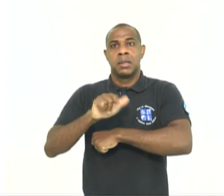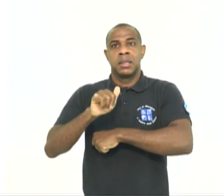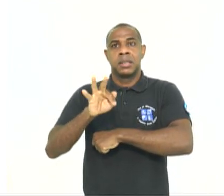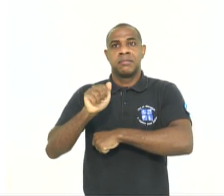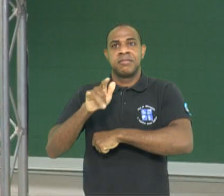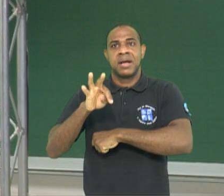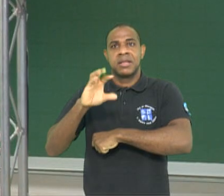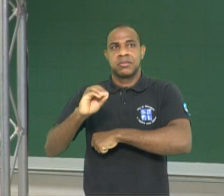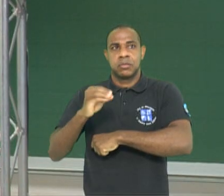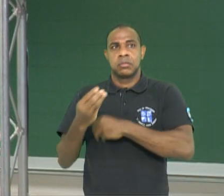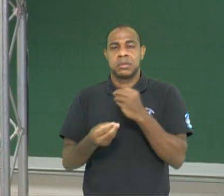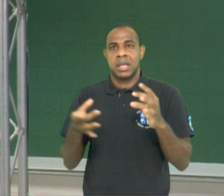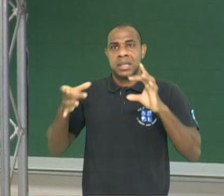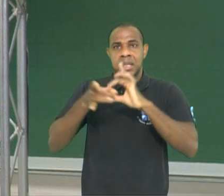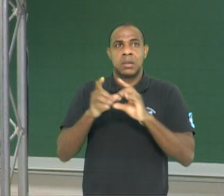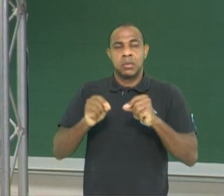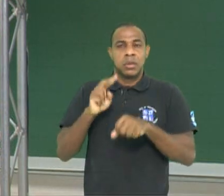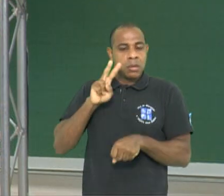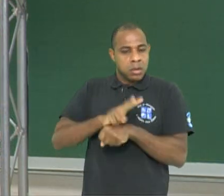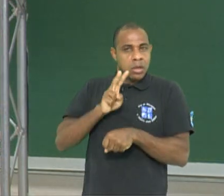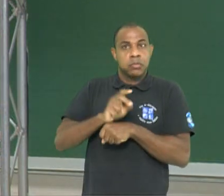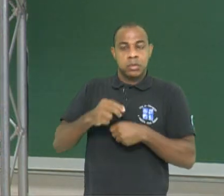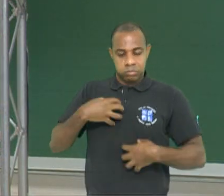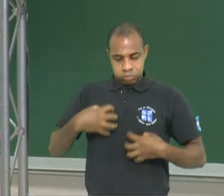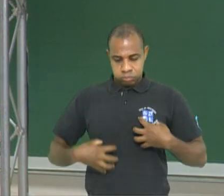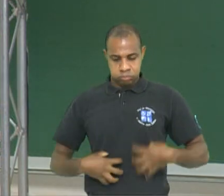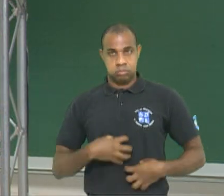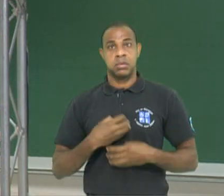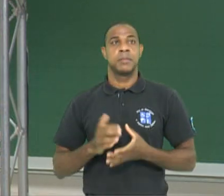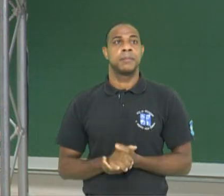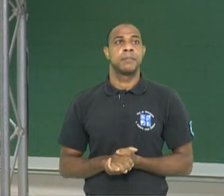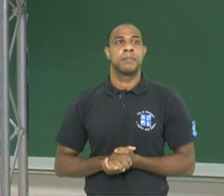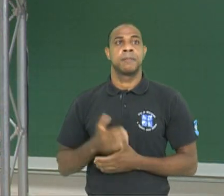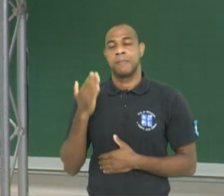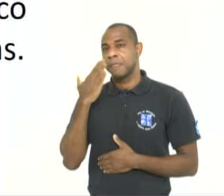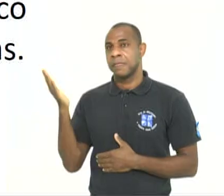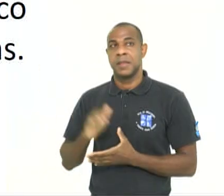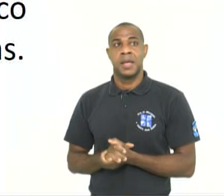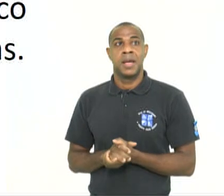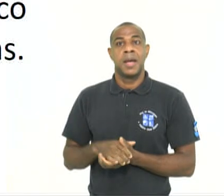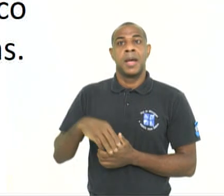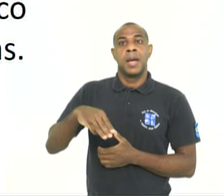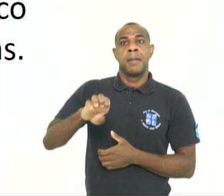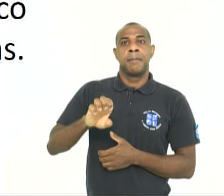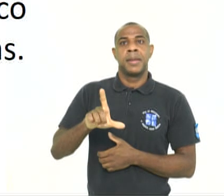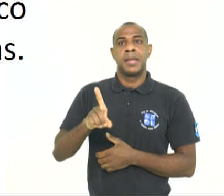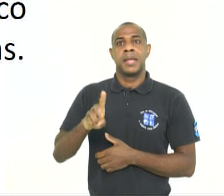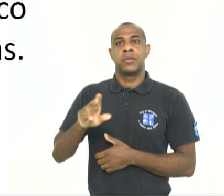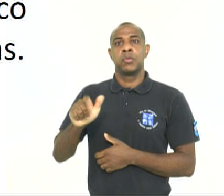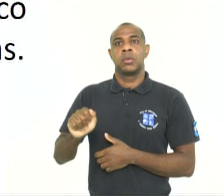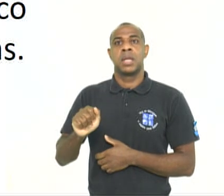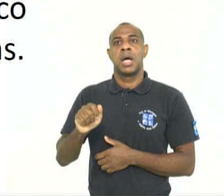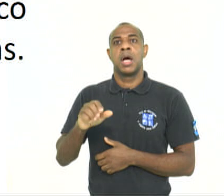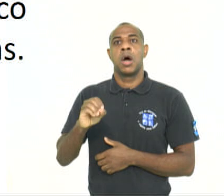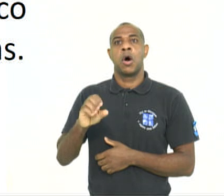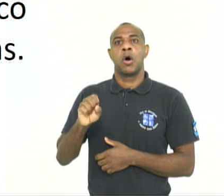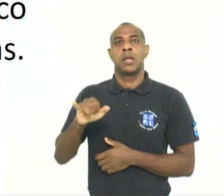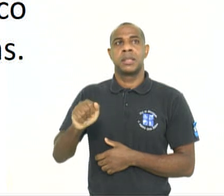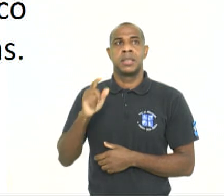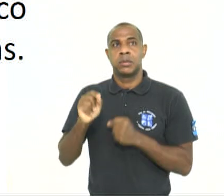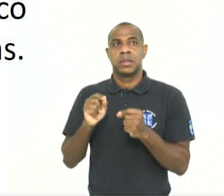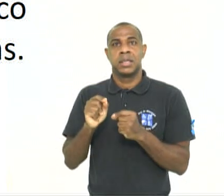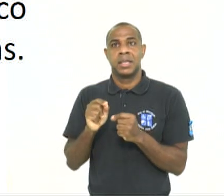Vão estar associados depois à defesa do organismo. Muito bem. A medula óssea, gente, é dotada de células-troncos